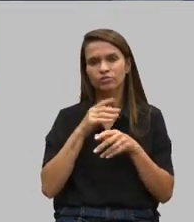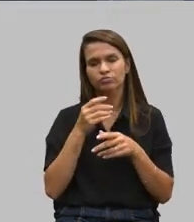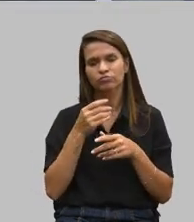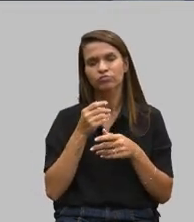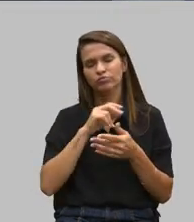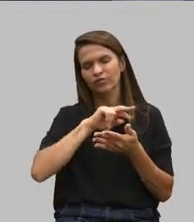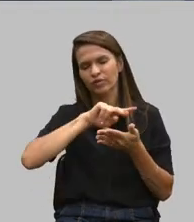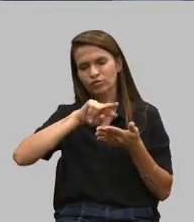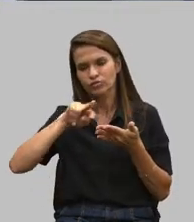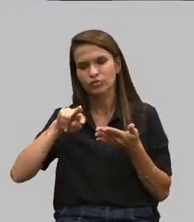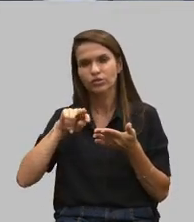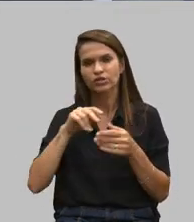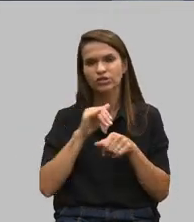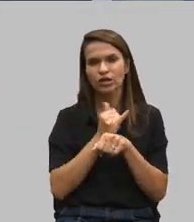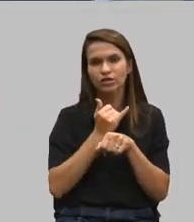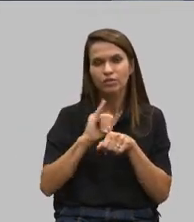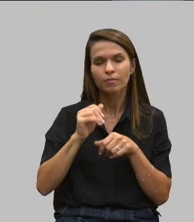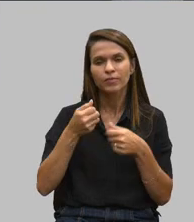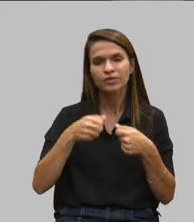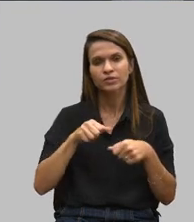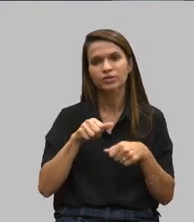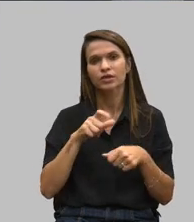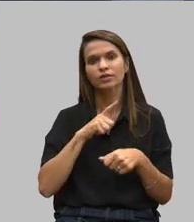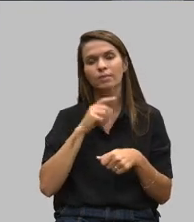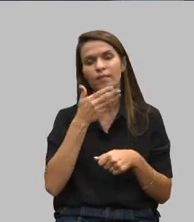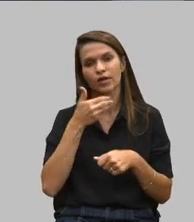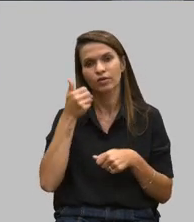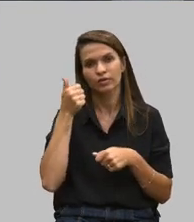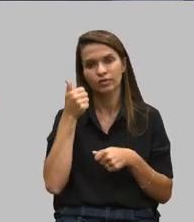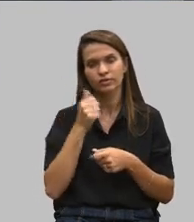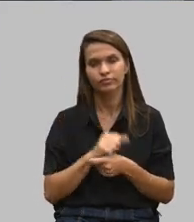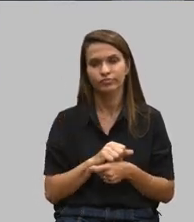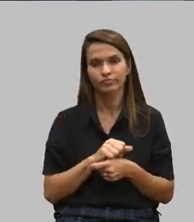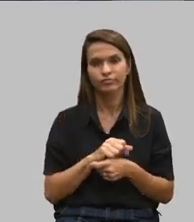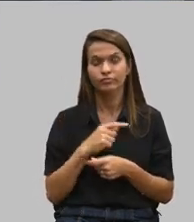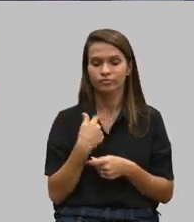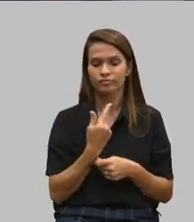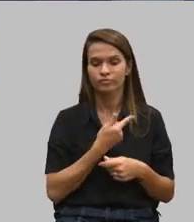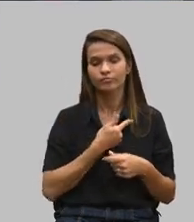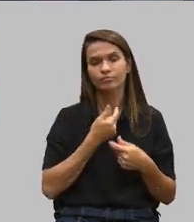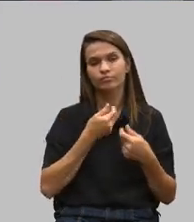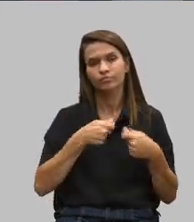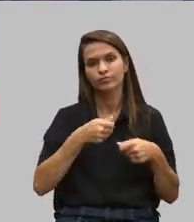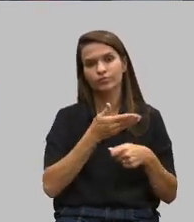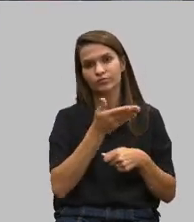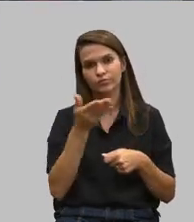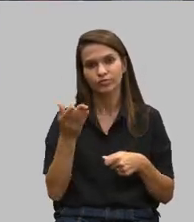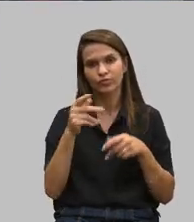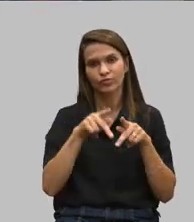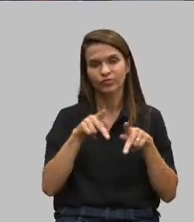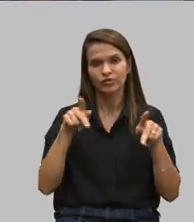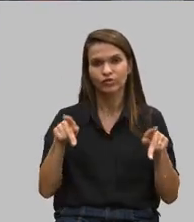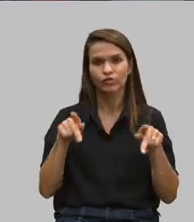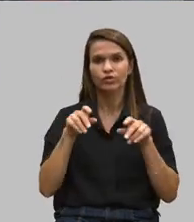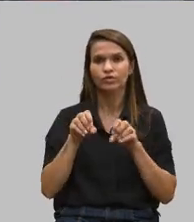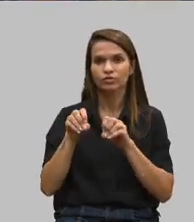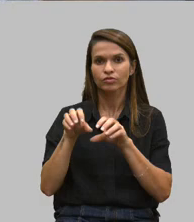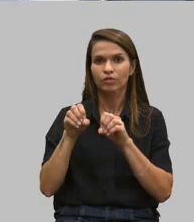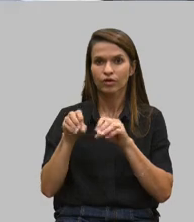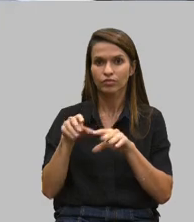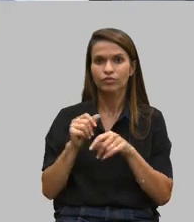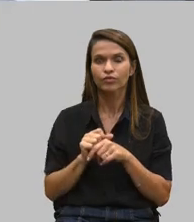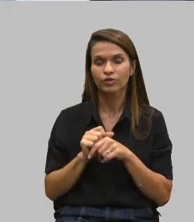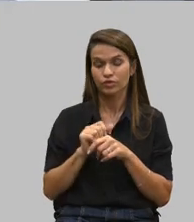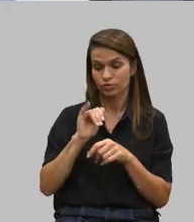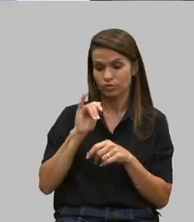começar e a gente realmente precisa muito eh de vocês professores educadores viu Igor a gente precisa muito do